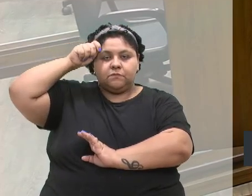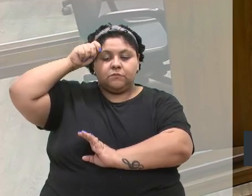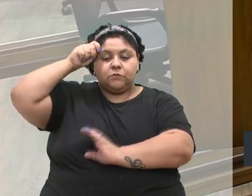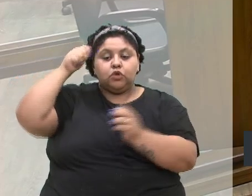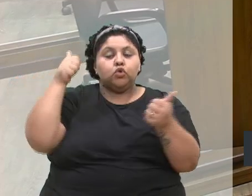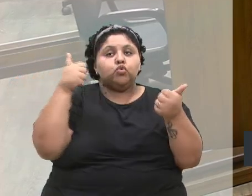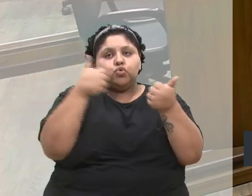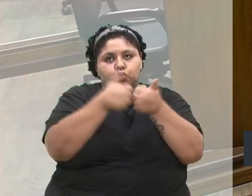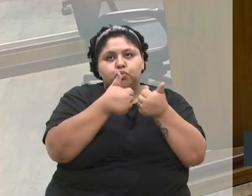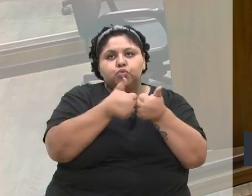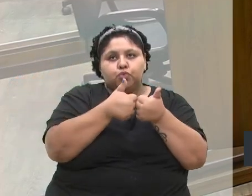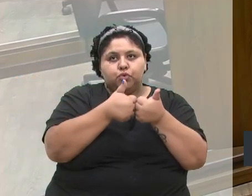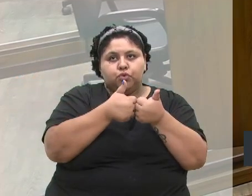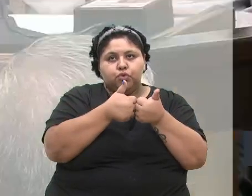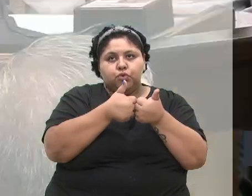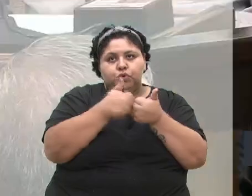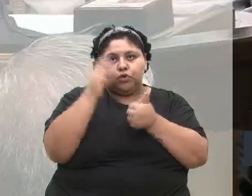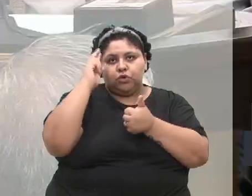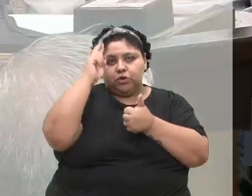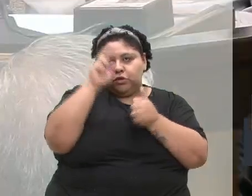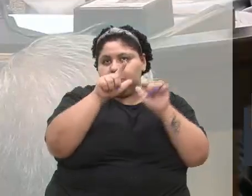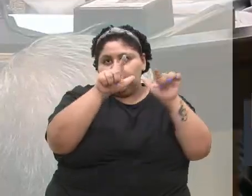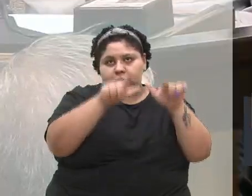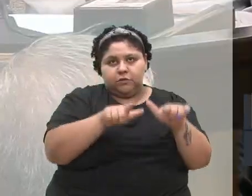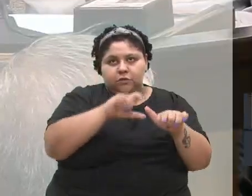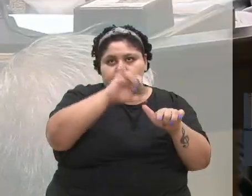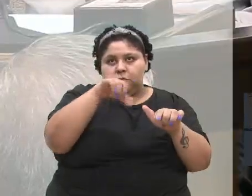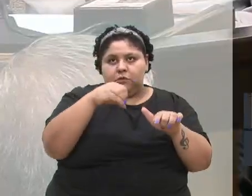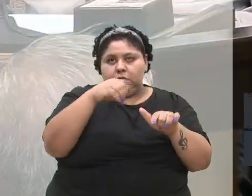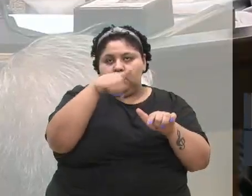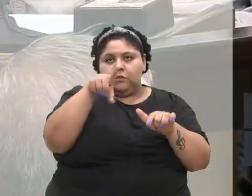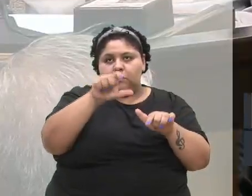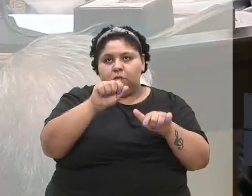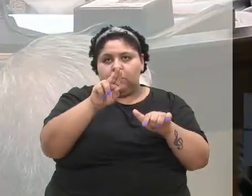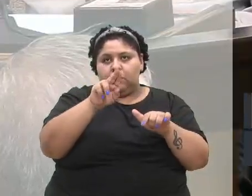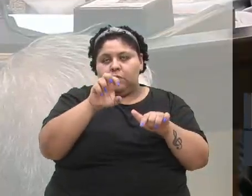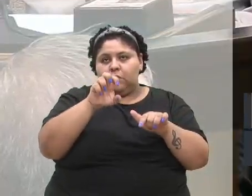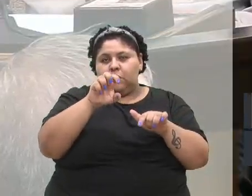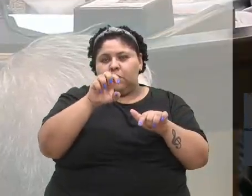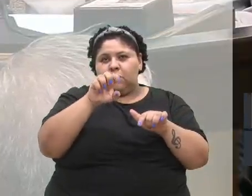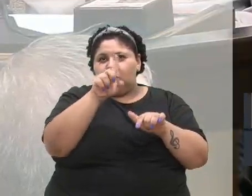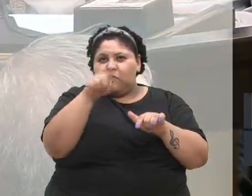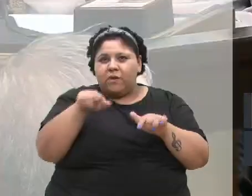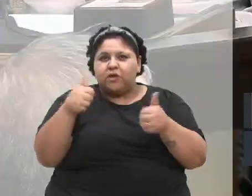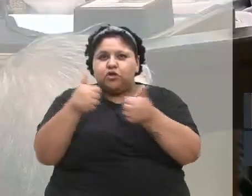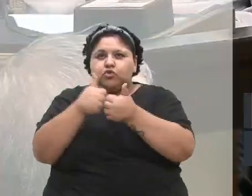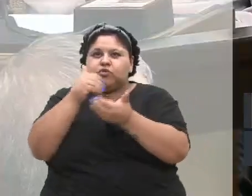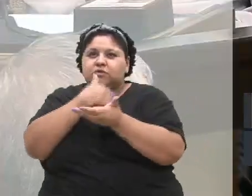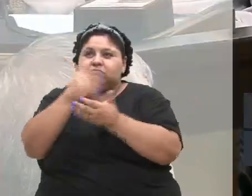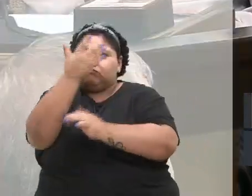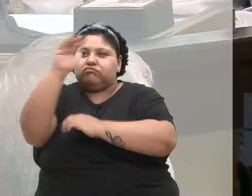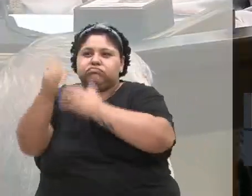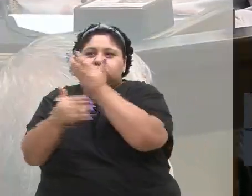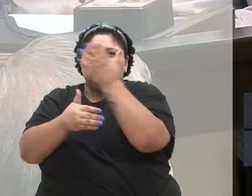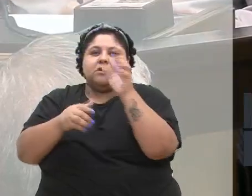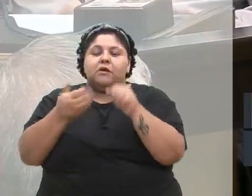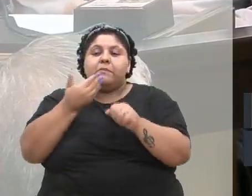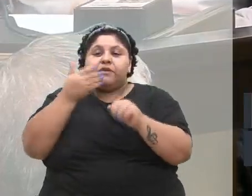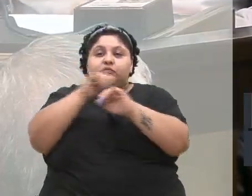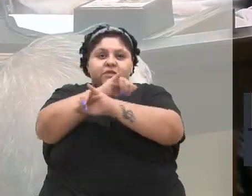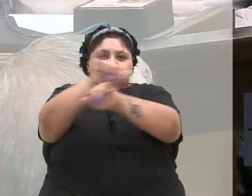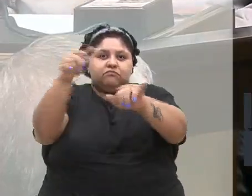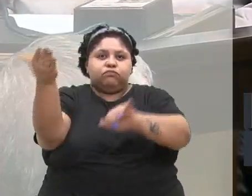juntamente ali com o chefe de gabinete, João Eze, também secretário do Meio Ambiente, pediu para a gente expor aqui aos nobres pares